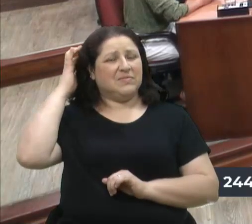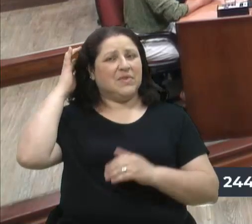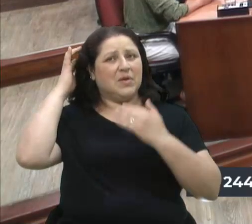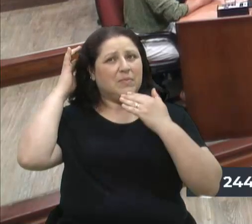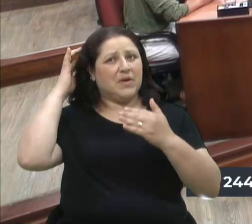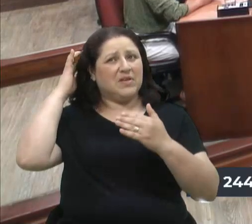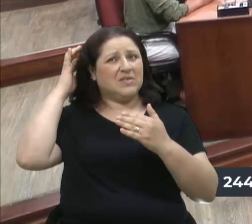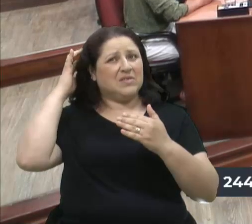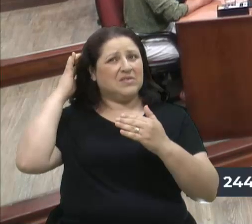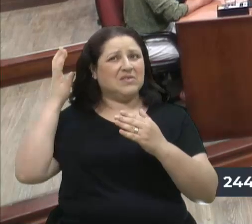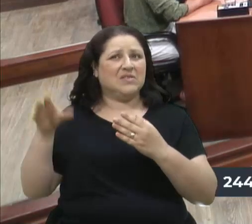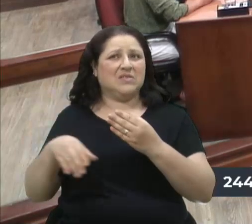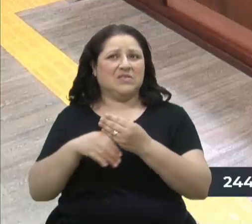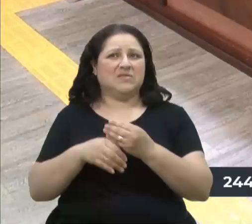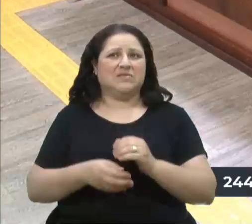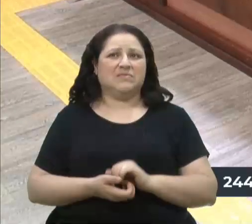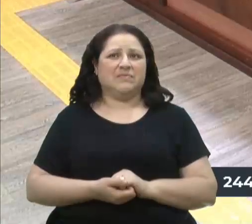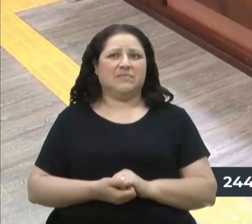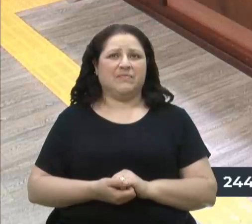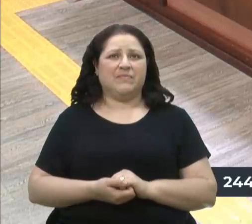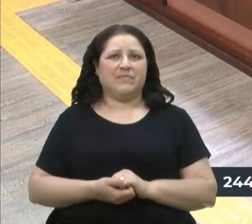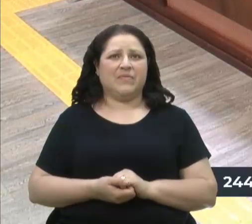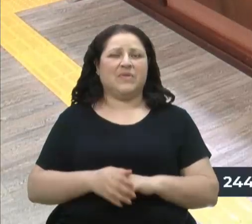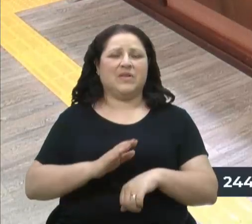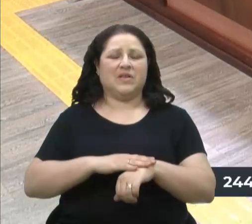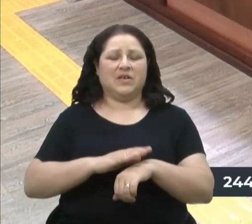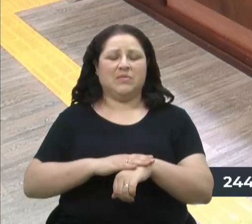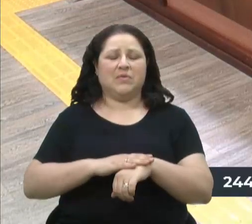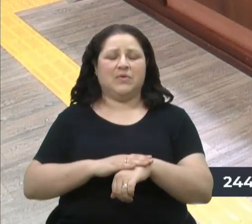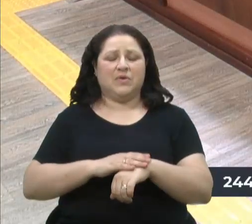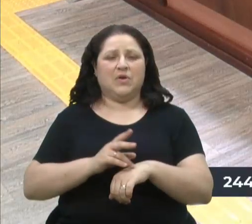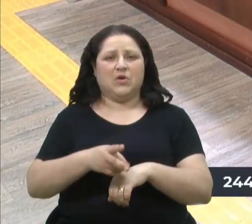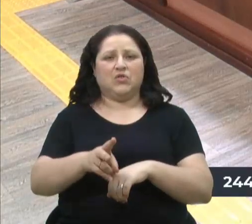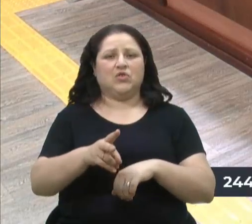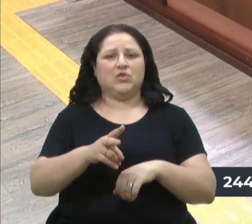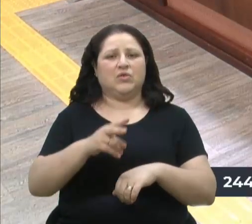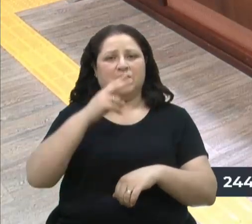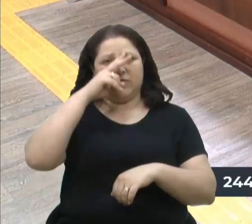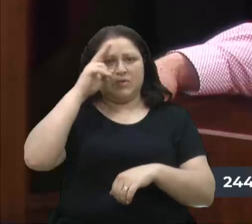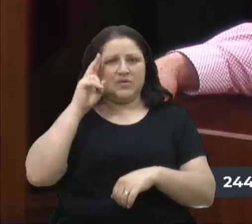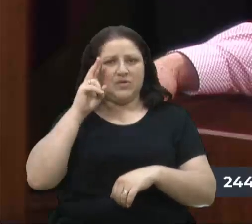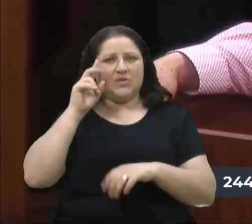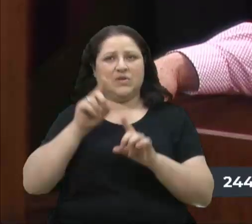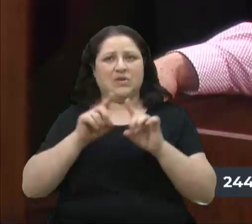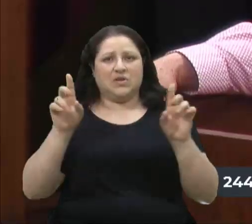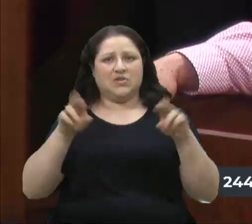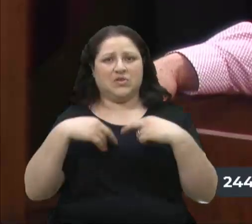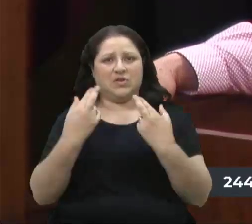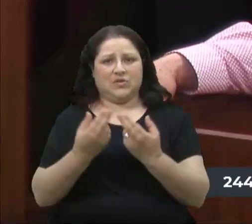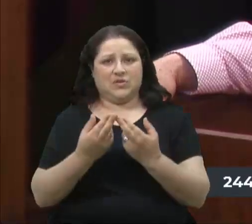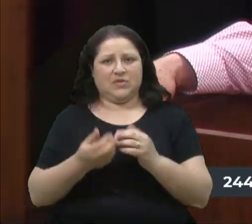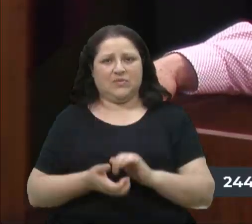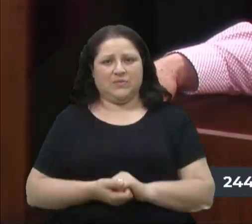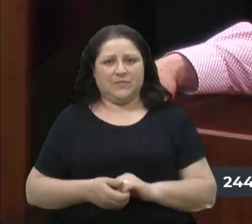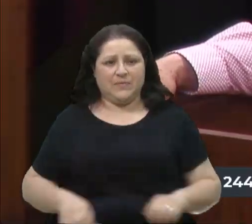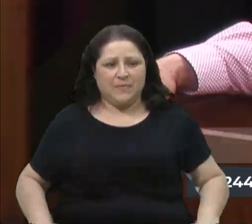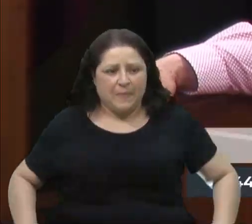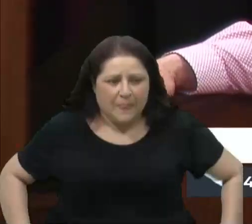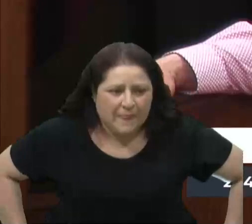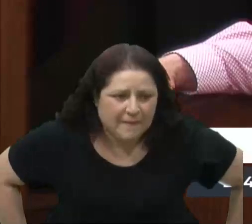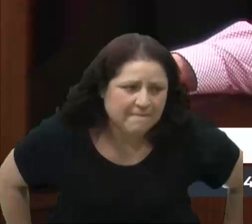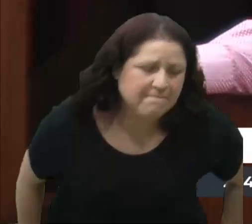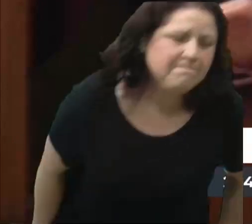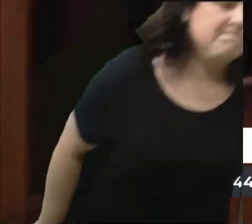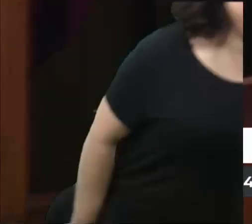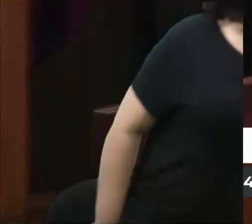parte, vereador. Então, segue o vereador Velocino no espaço da vereadora Gladys Frício no grande expediente. Então, colegas vereadores, eu